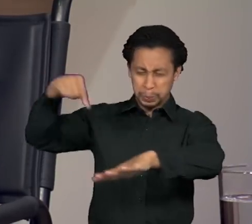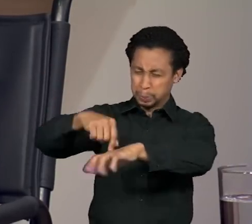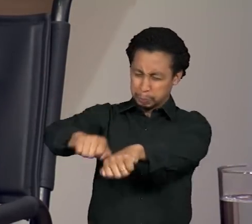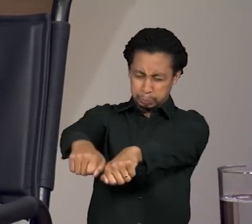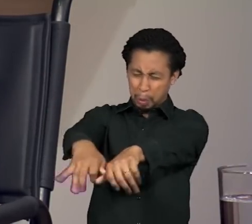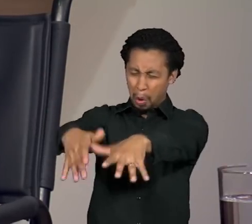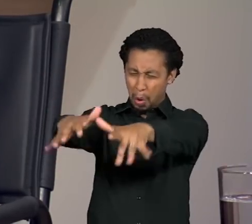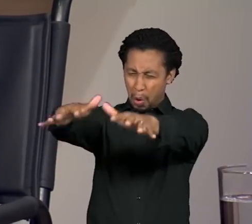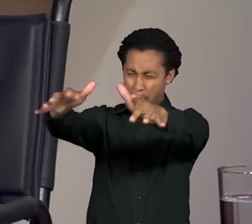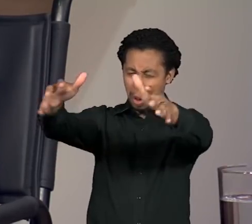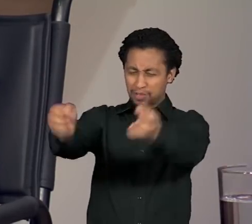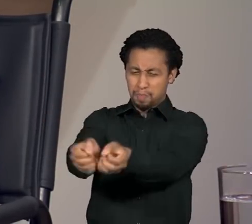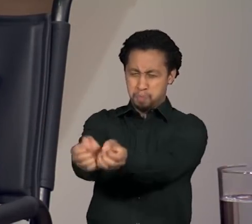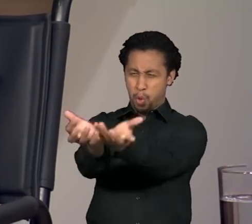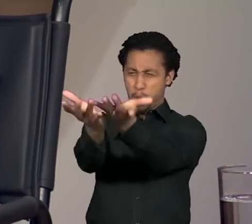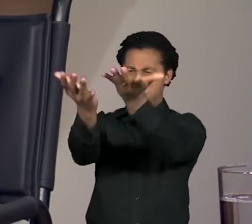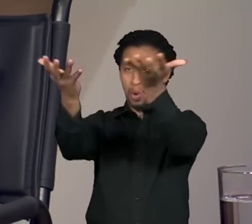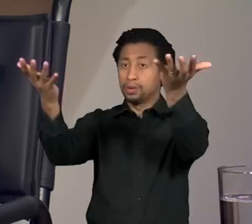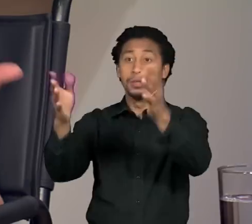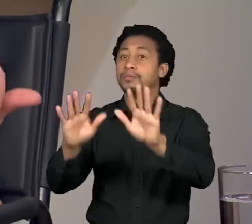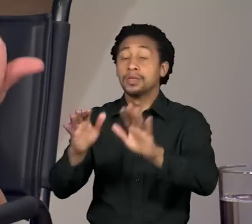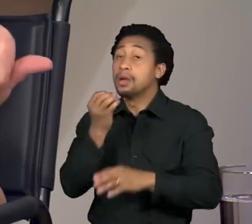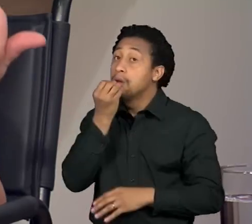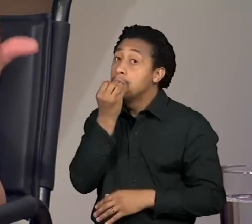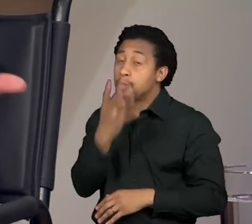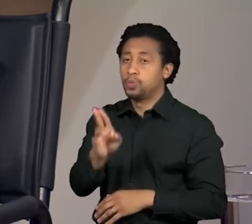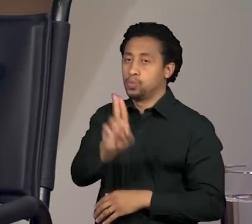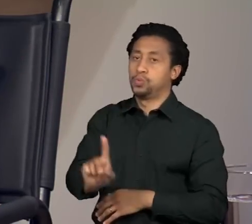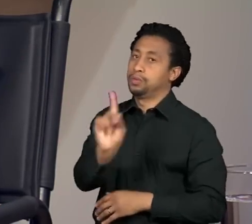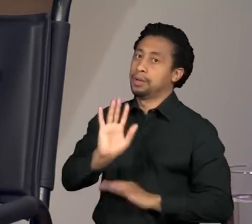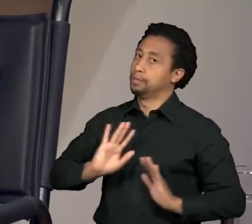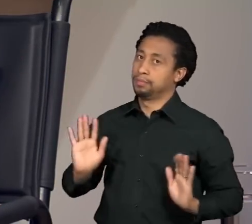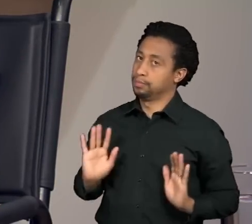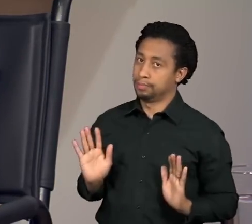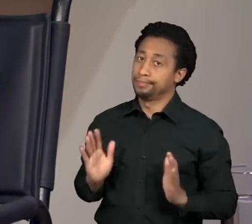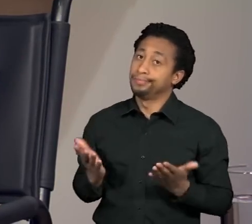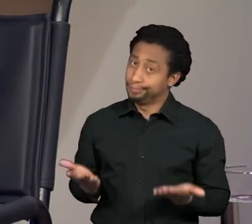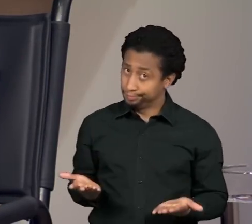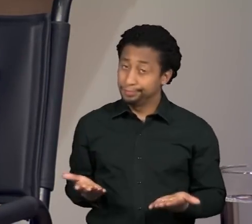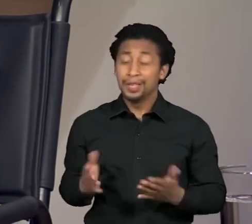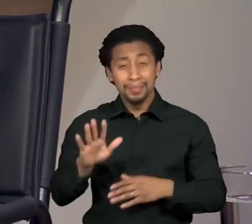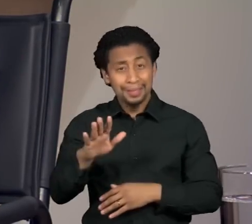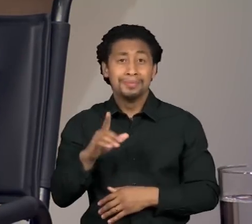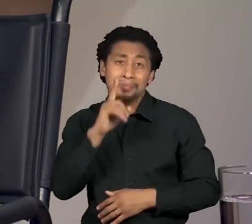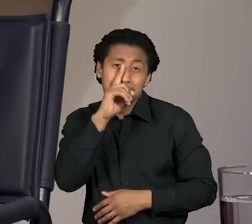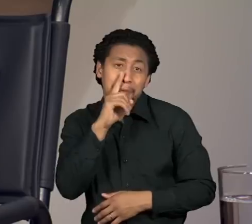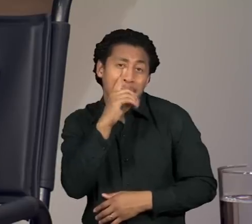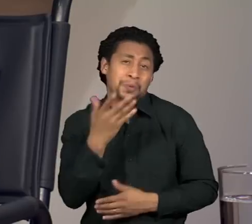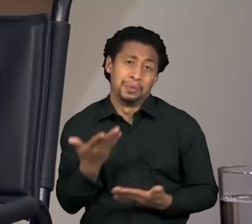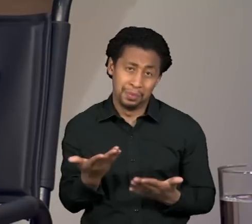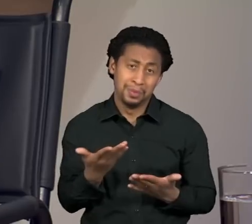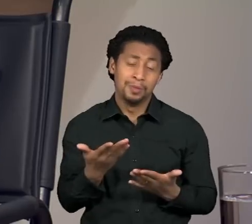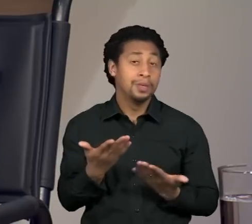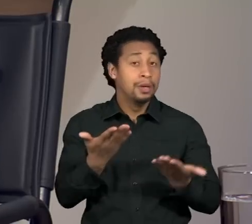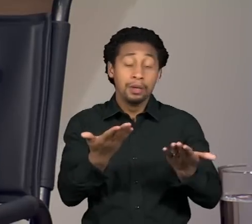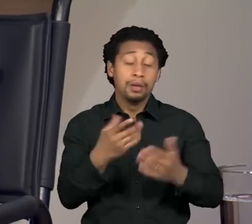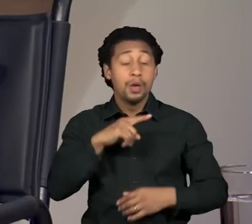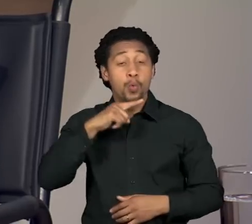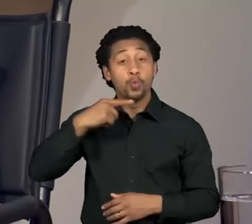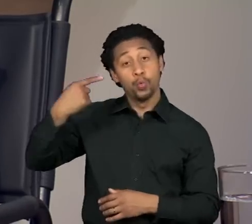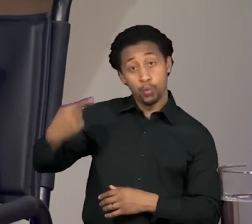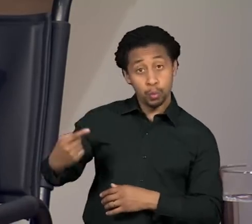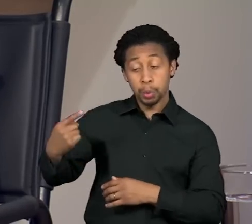elementos decisivos, ele poderia abalar esse sistema que o Ângelo mencionou, que é frágil, de alianças da Rússia, né? Hoje você tem